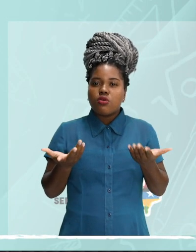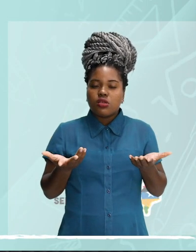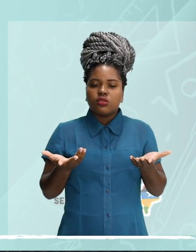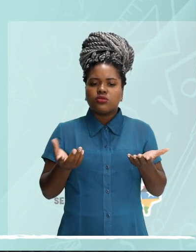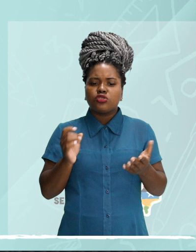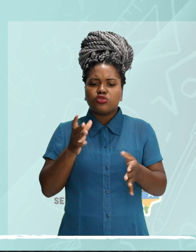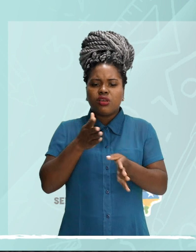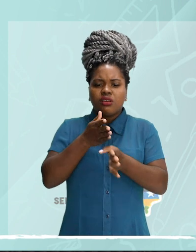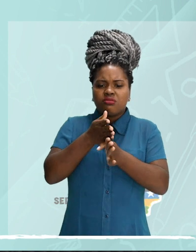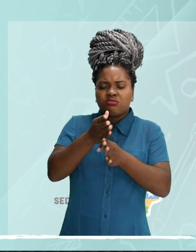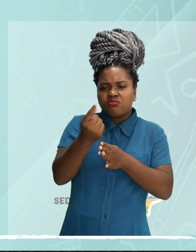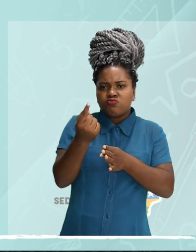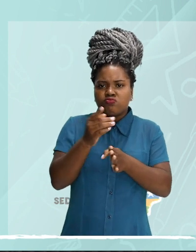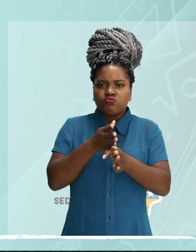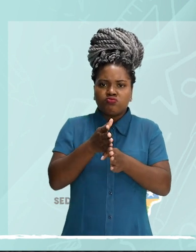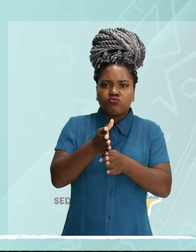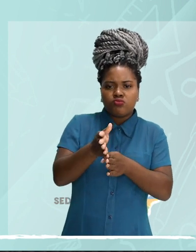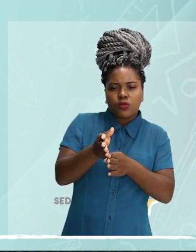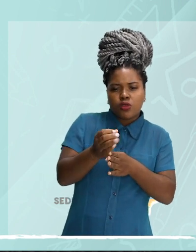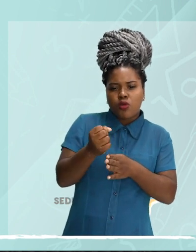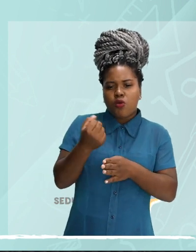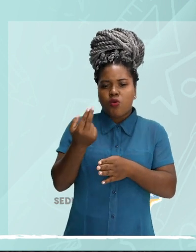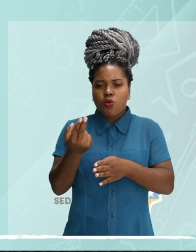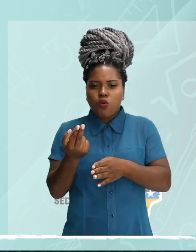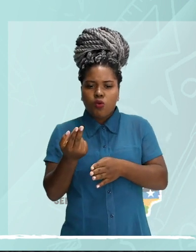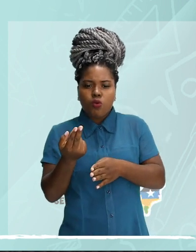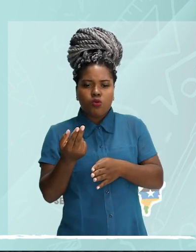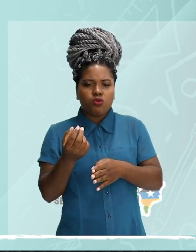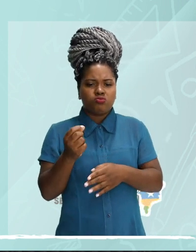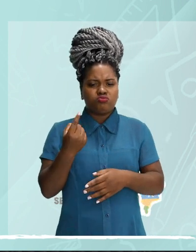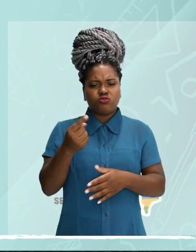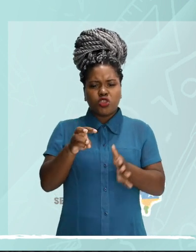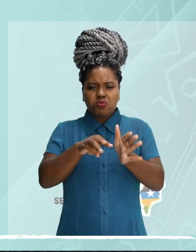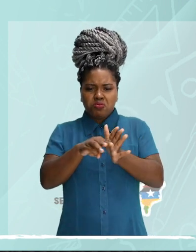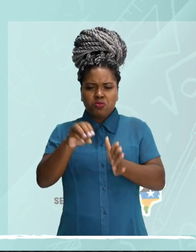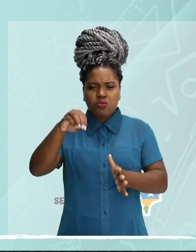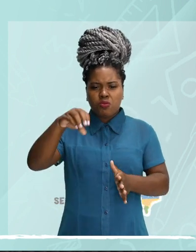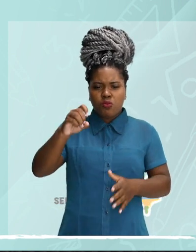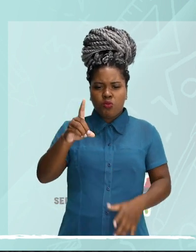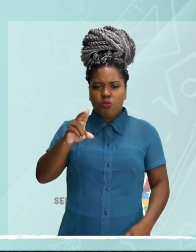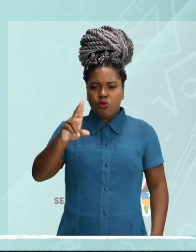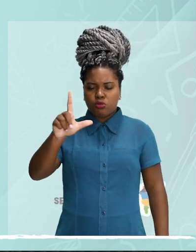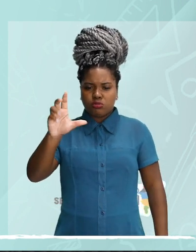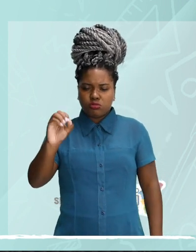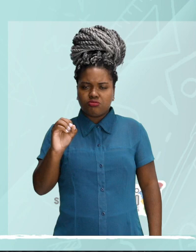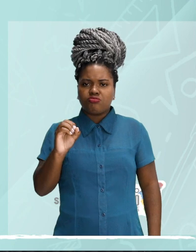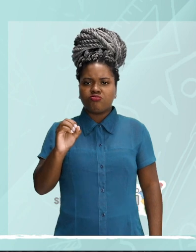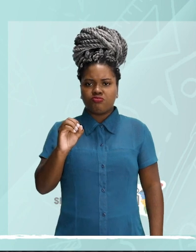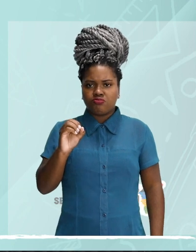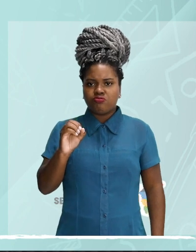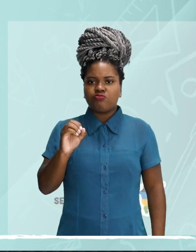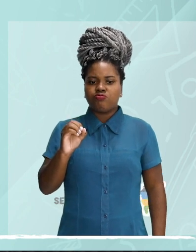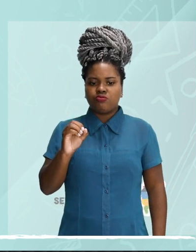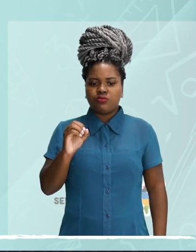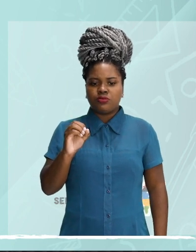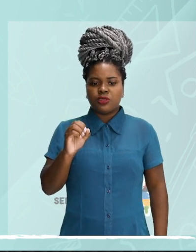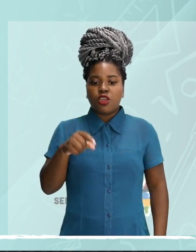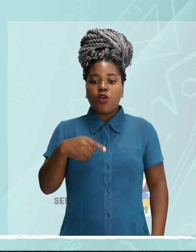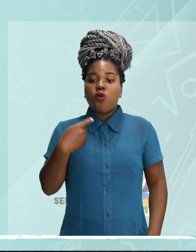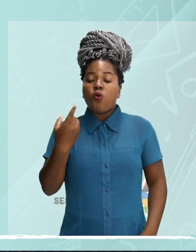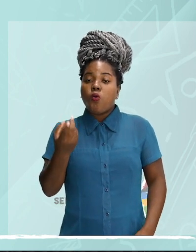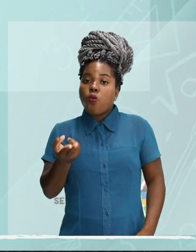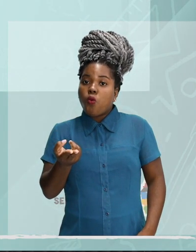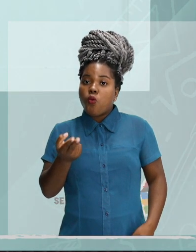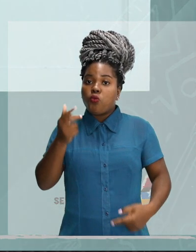constante só em direção? Será constante só em módulo? Tem sentido apontado para o centro da trajetória ou ela vai variar